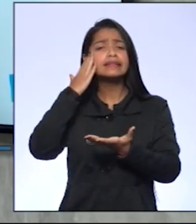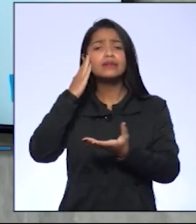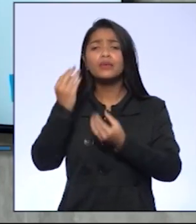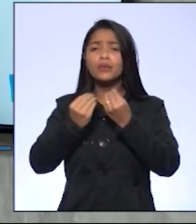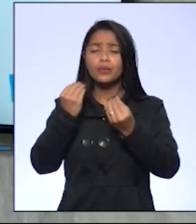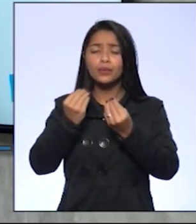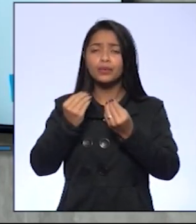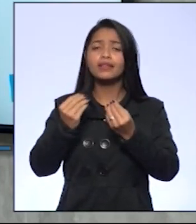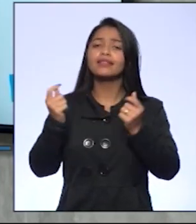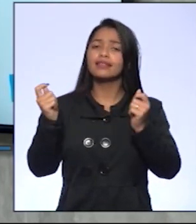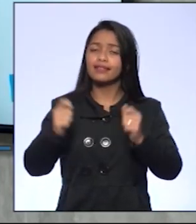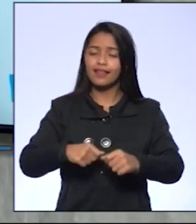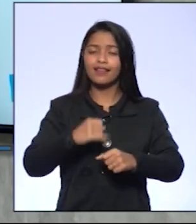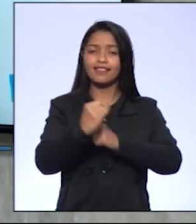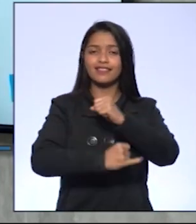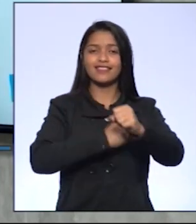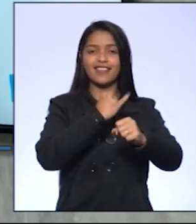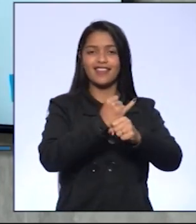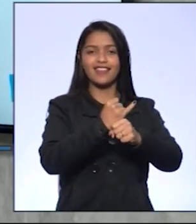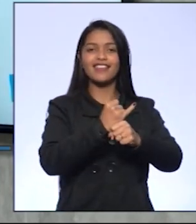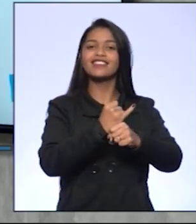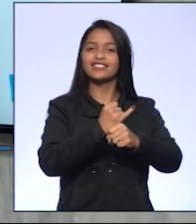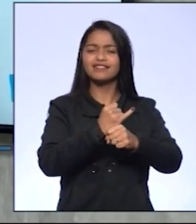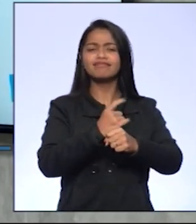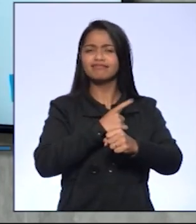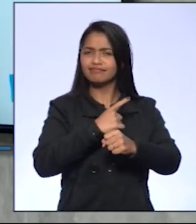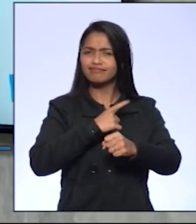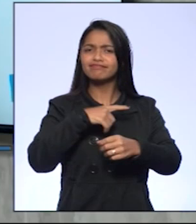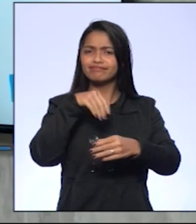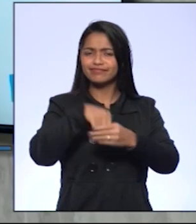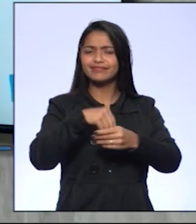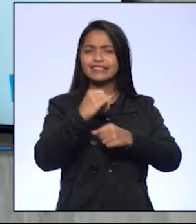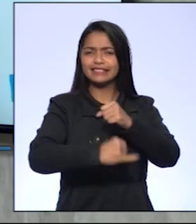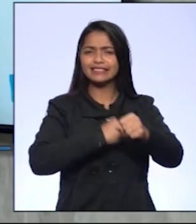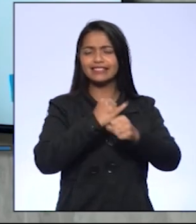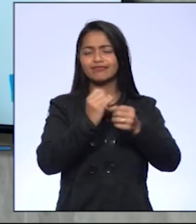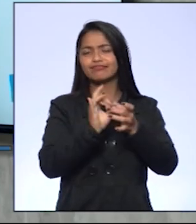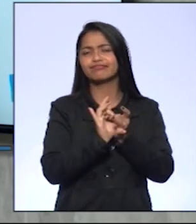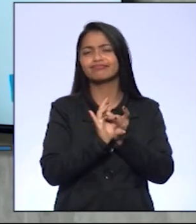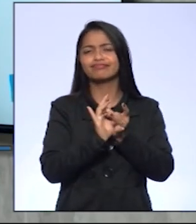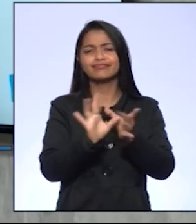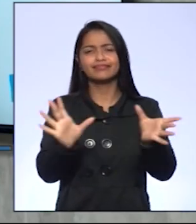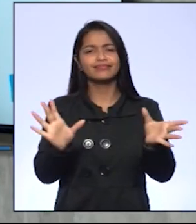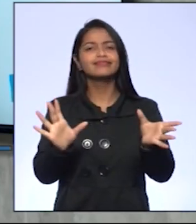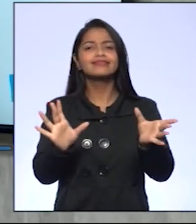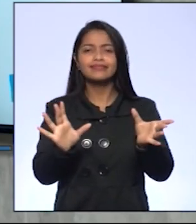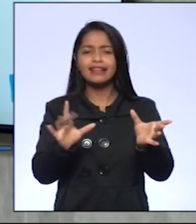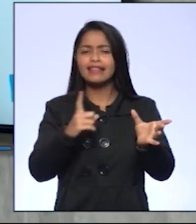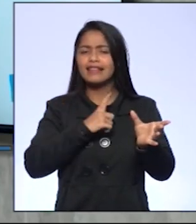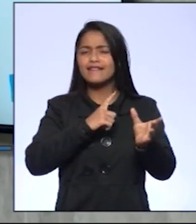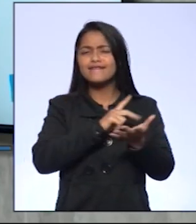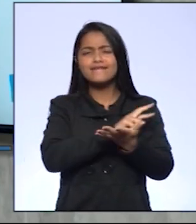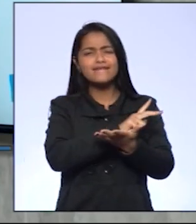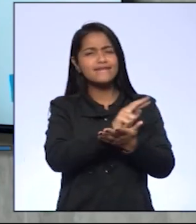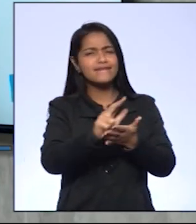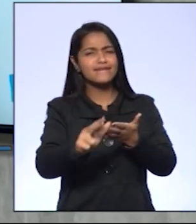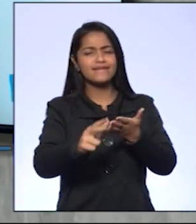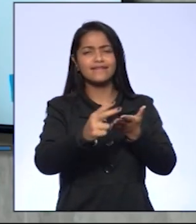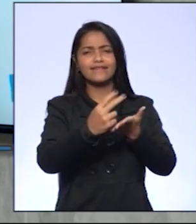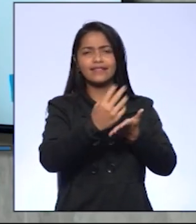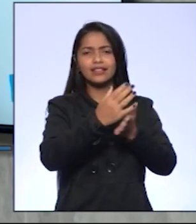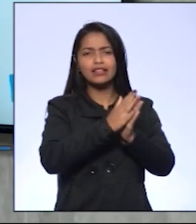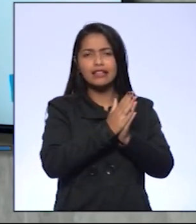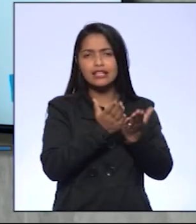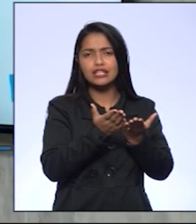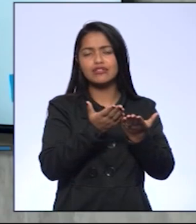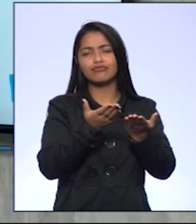na internet, tá, disponível e aberto a todos vocês, inúmeros e inúmeros guias de reforma, da reforma